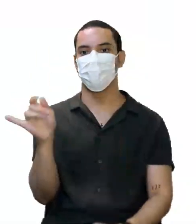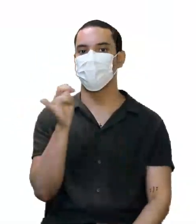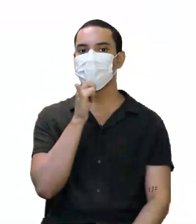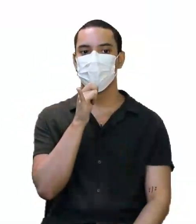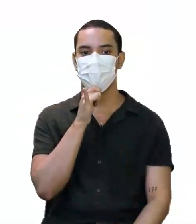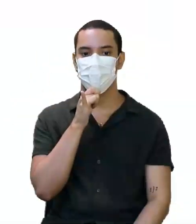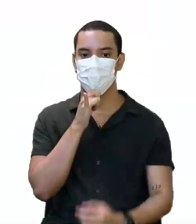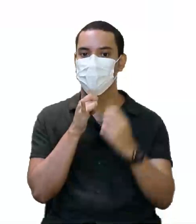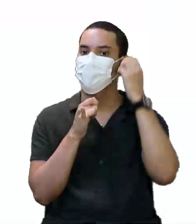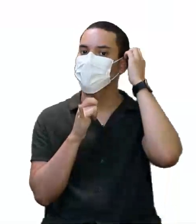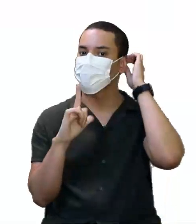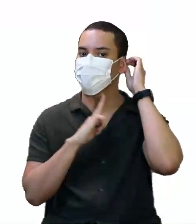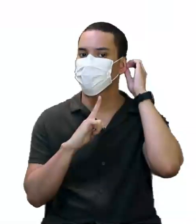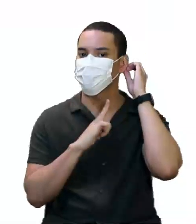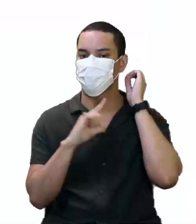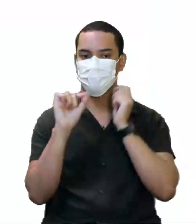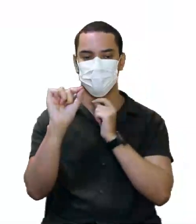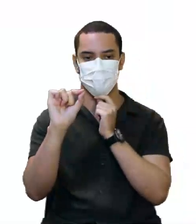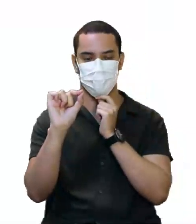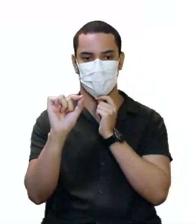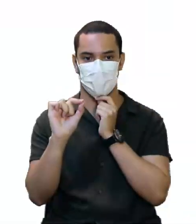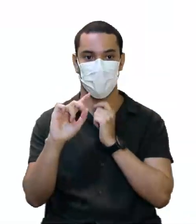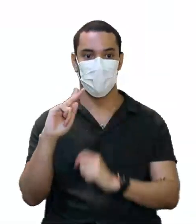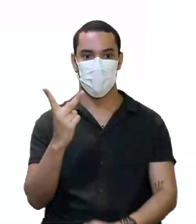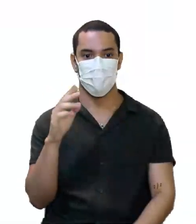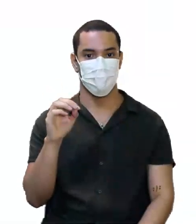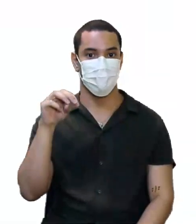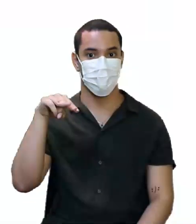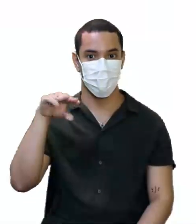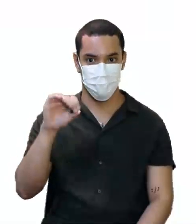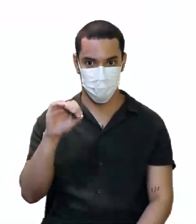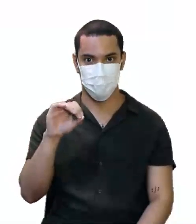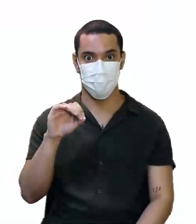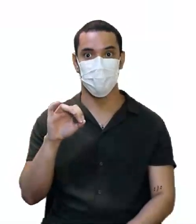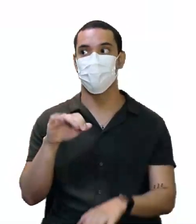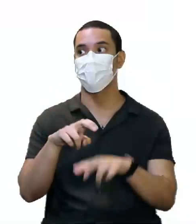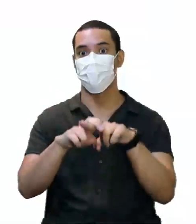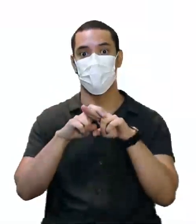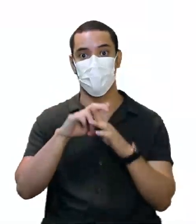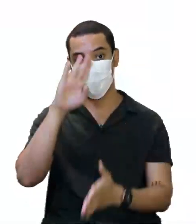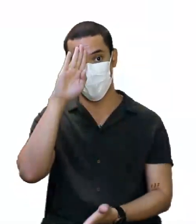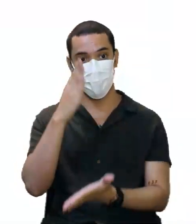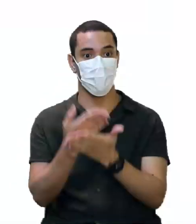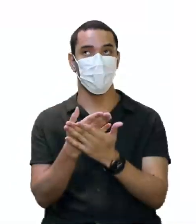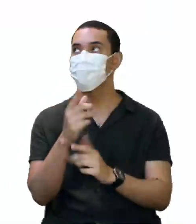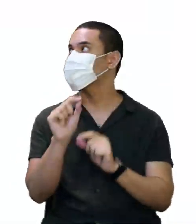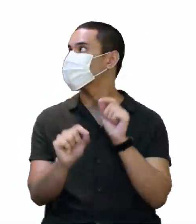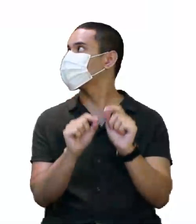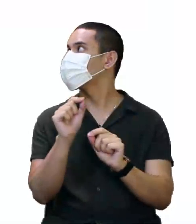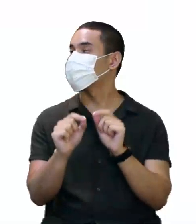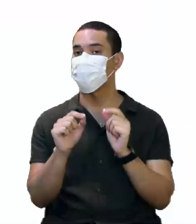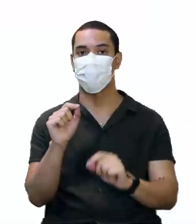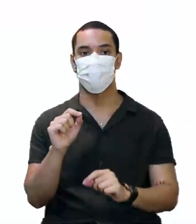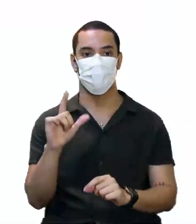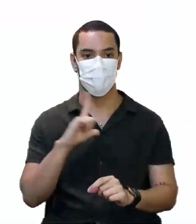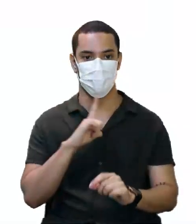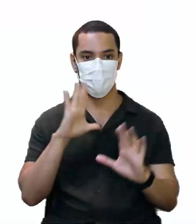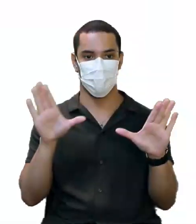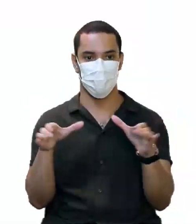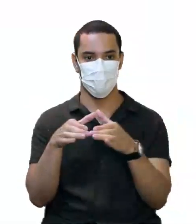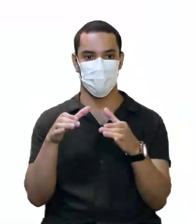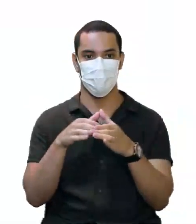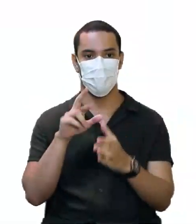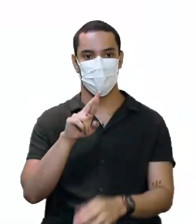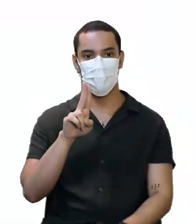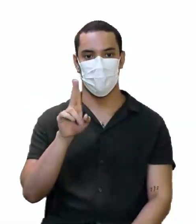do Australopithecus, veio o gênero Homo. E acredita-se que foi esse rudolfensis aí que deu origem a todos os